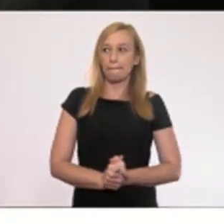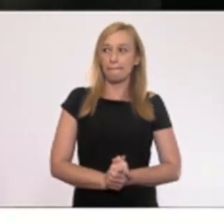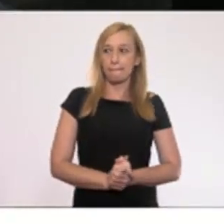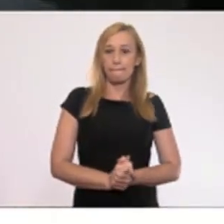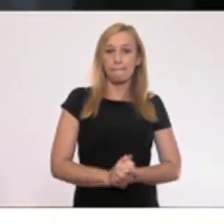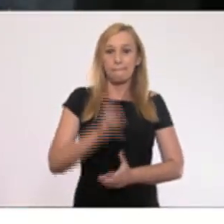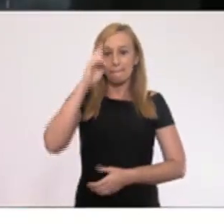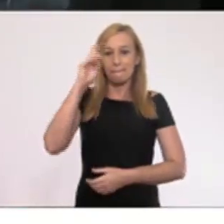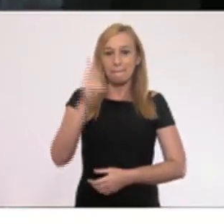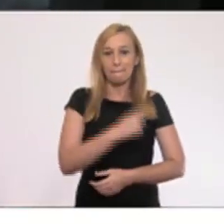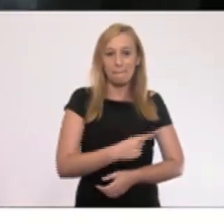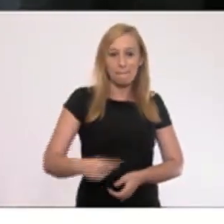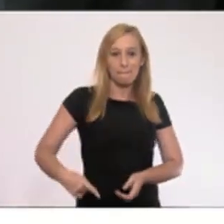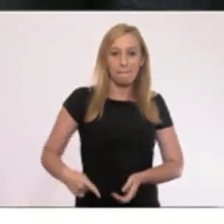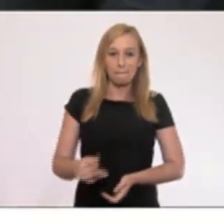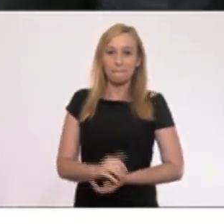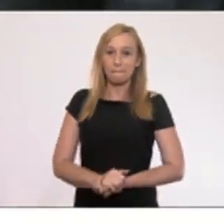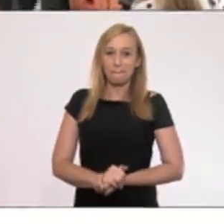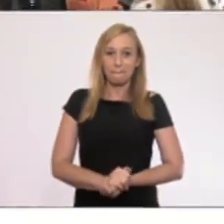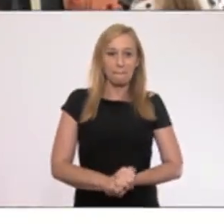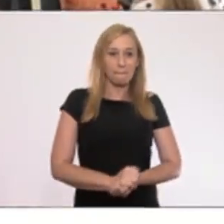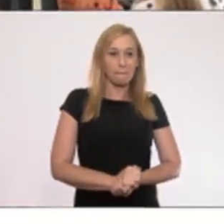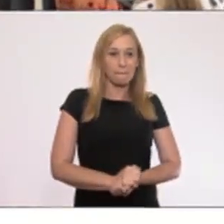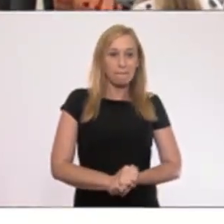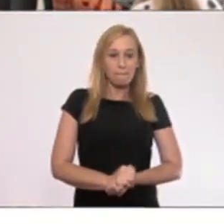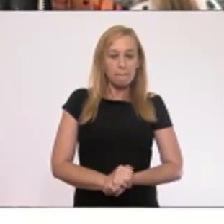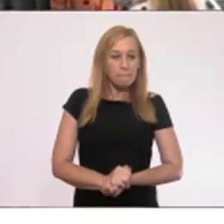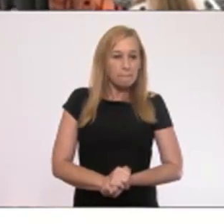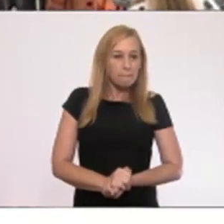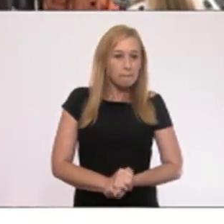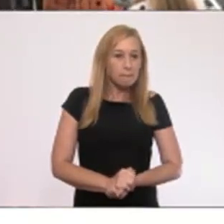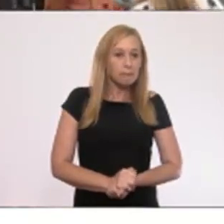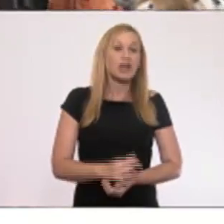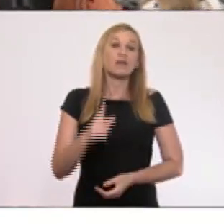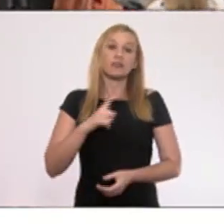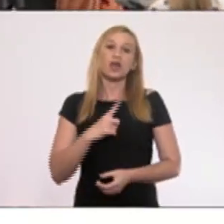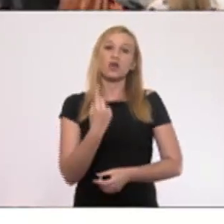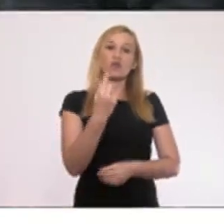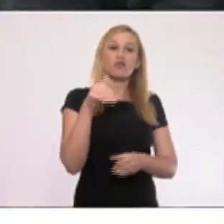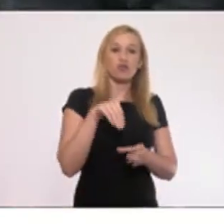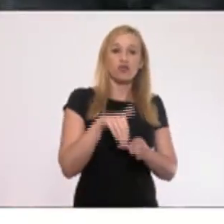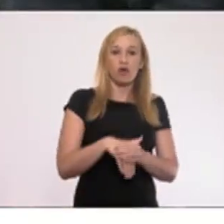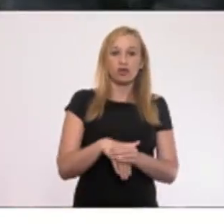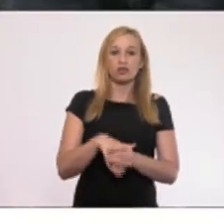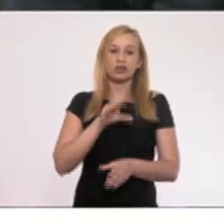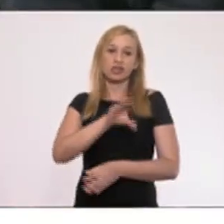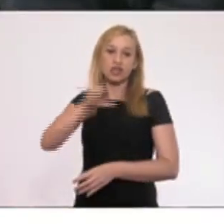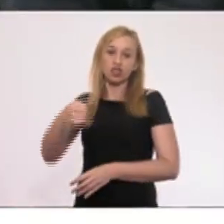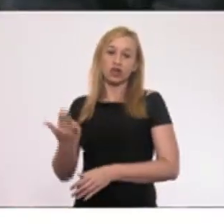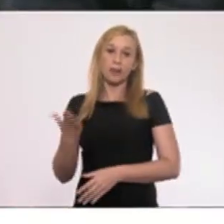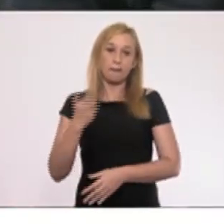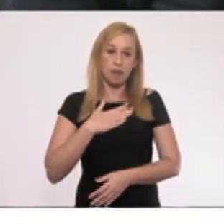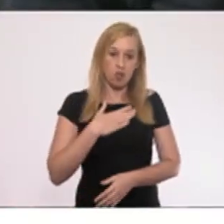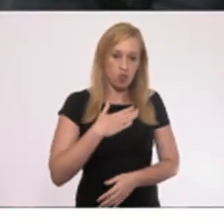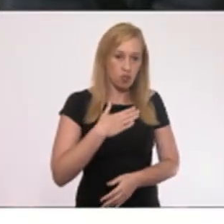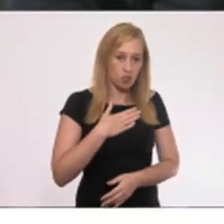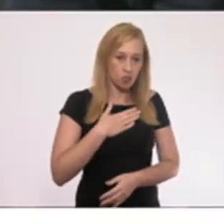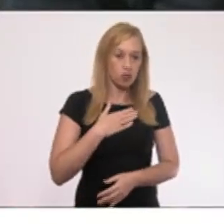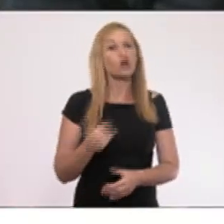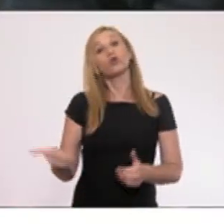Sobre as emendas? Não faz nada. Não, senhor presidente, tem um voto na CCJ de minha autoria,